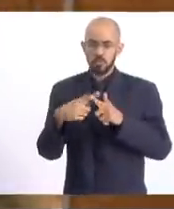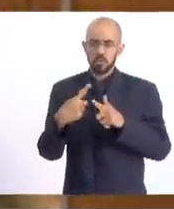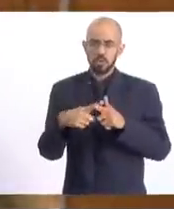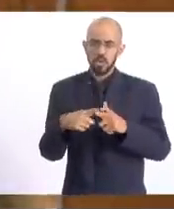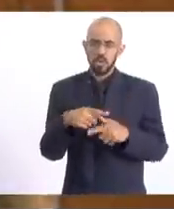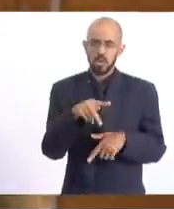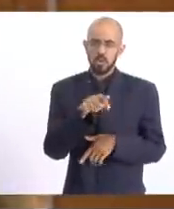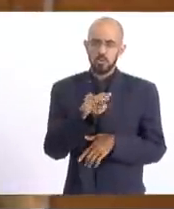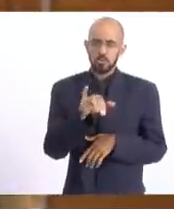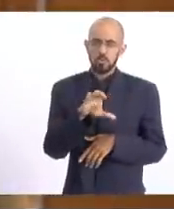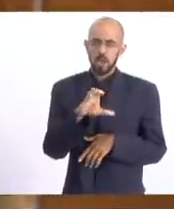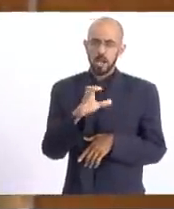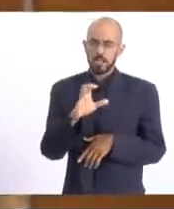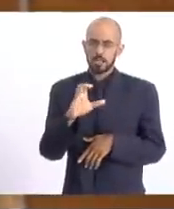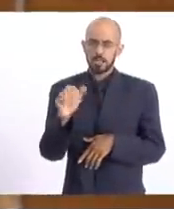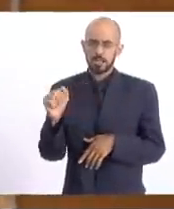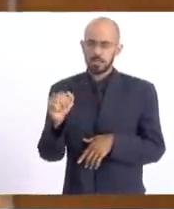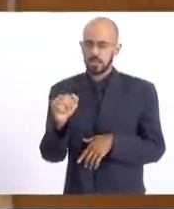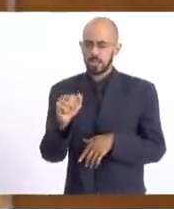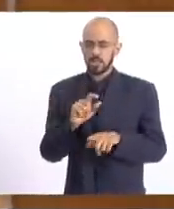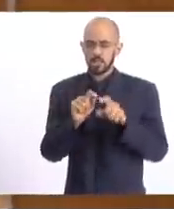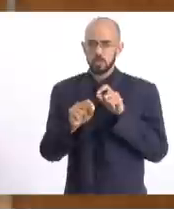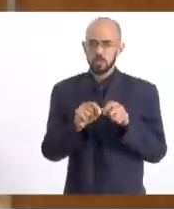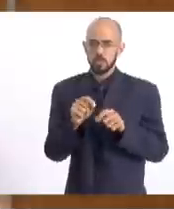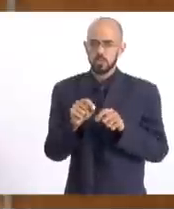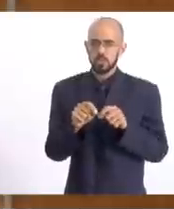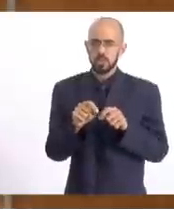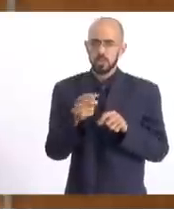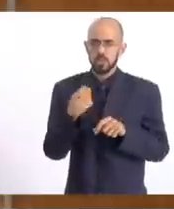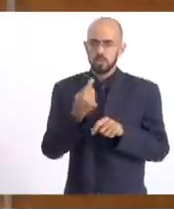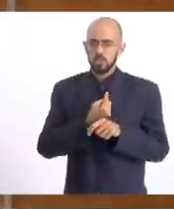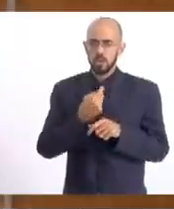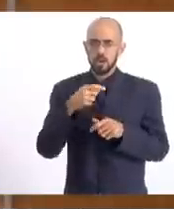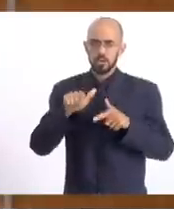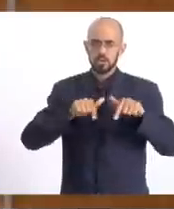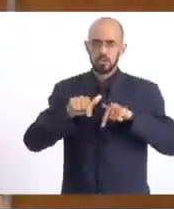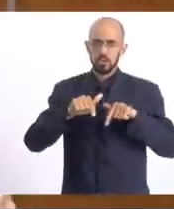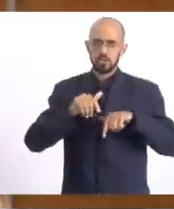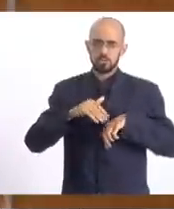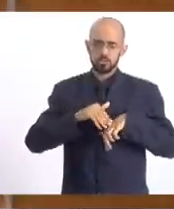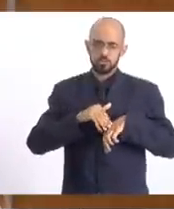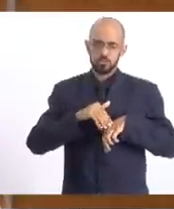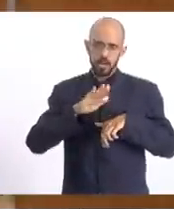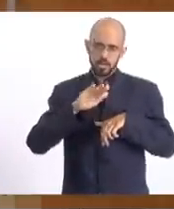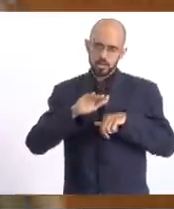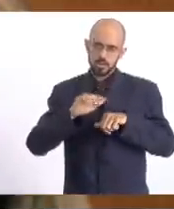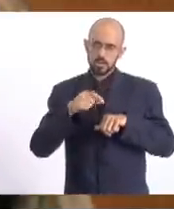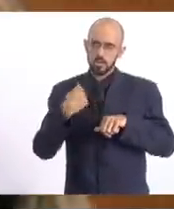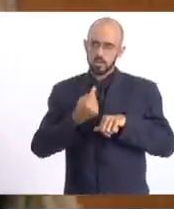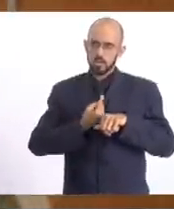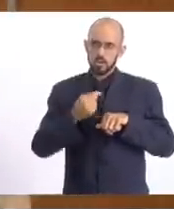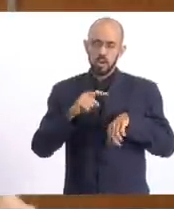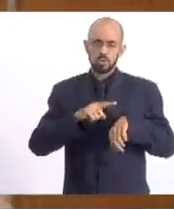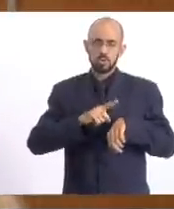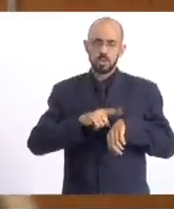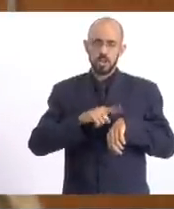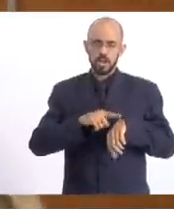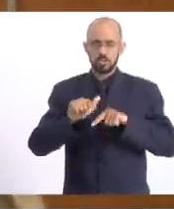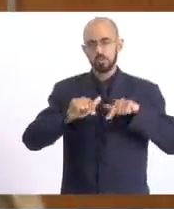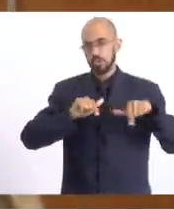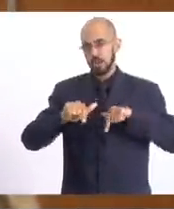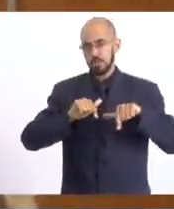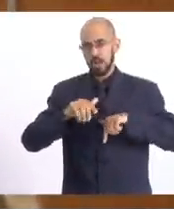não é desmerecendo os oficiais, mas nós trabalhamos mais, a nossa escala de serviço é mais